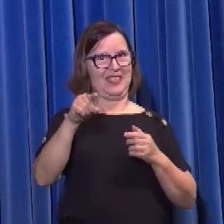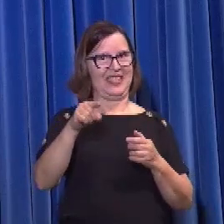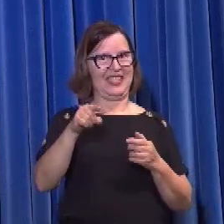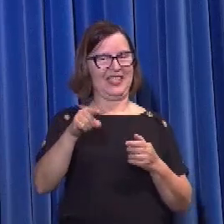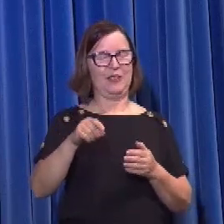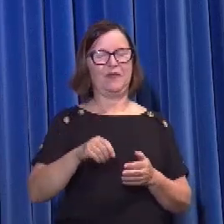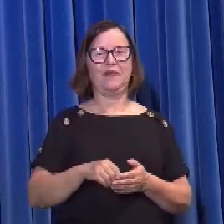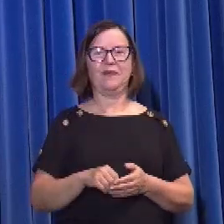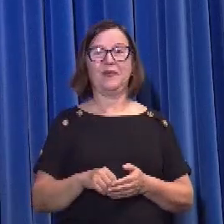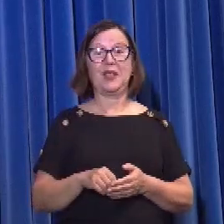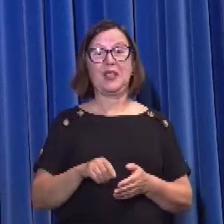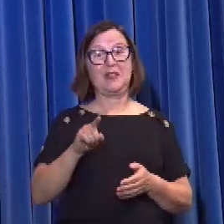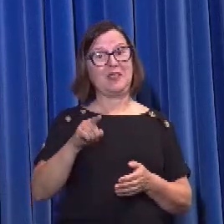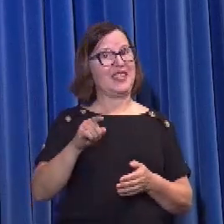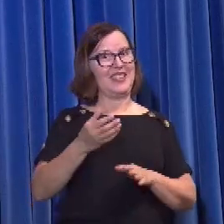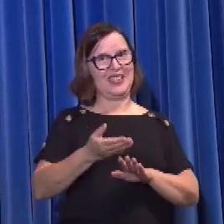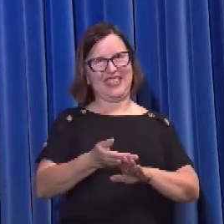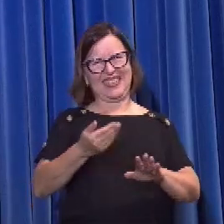se desviar dele.